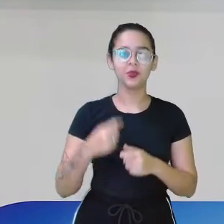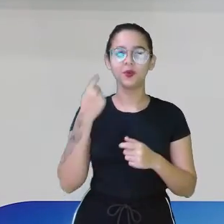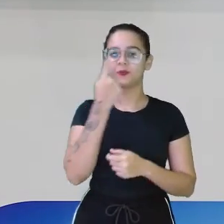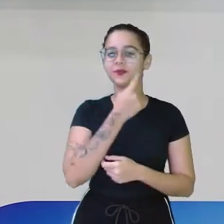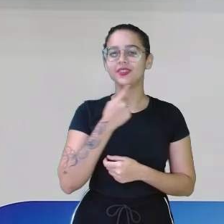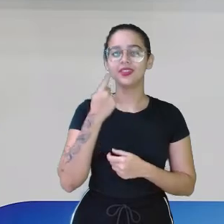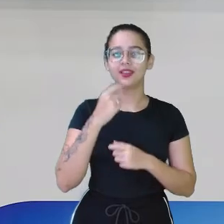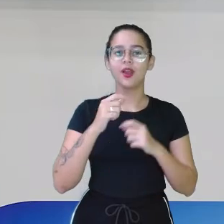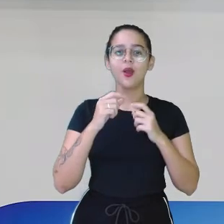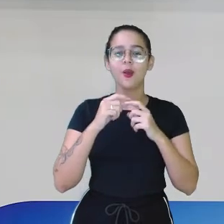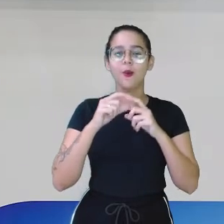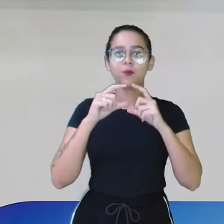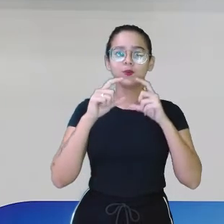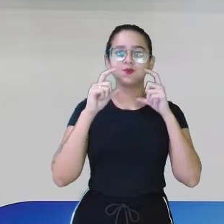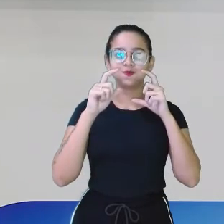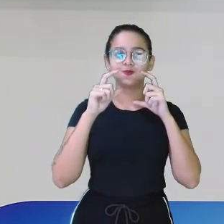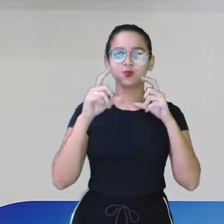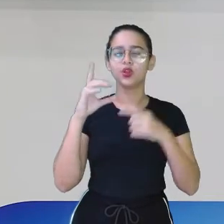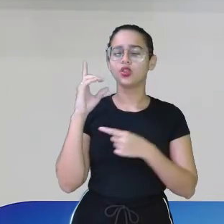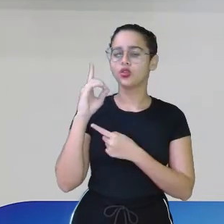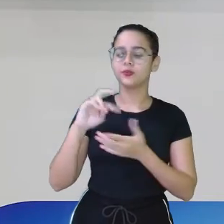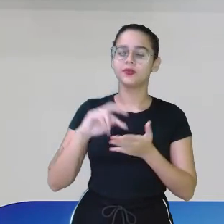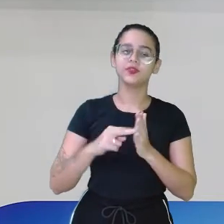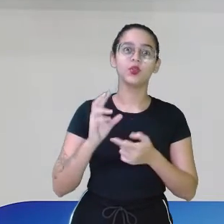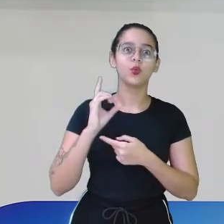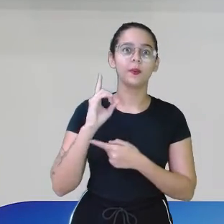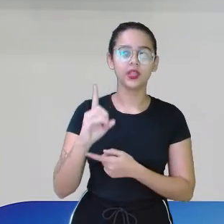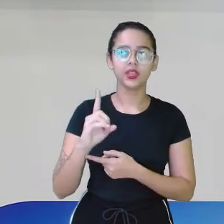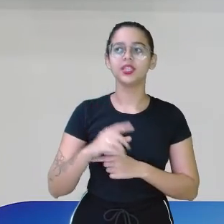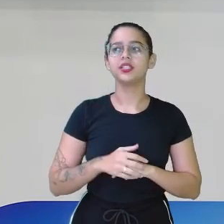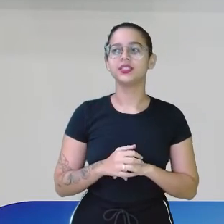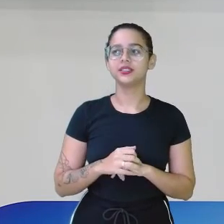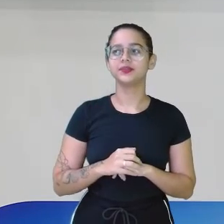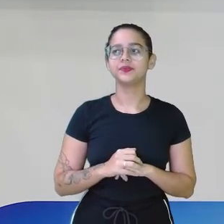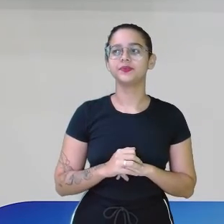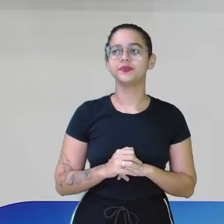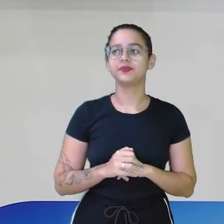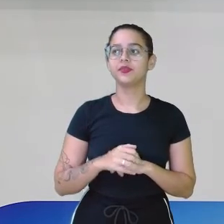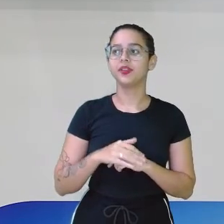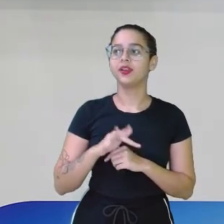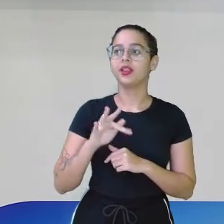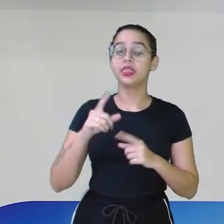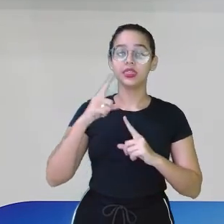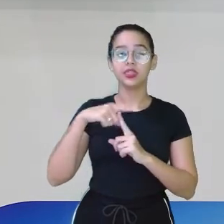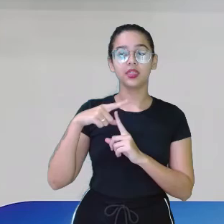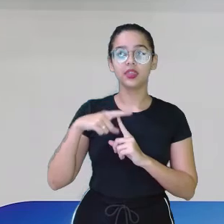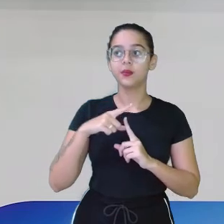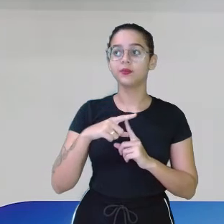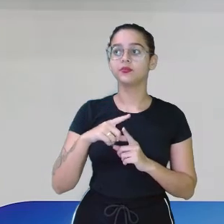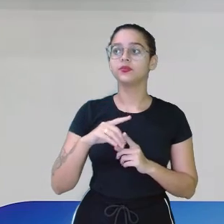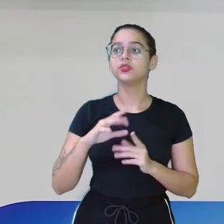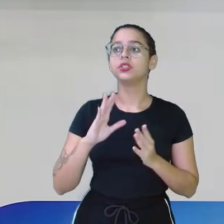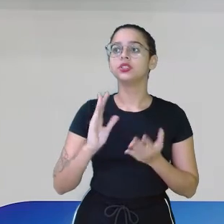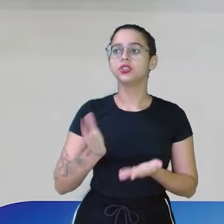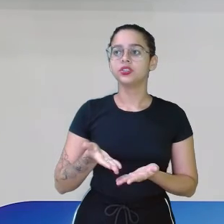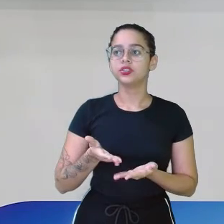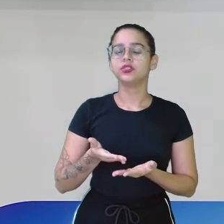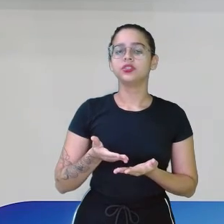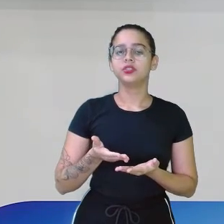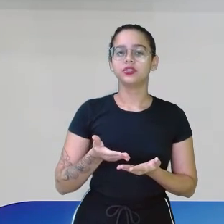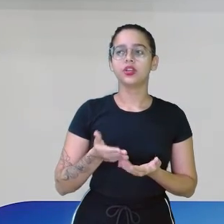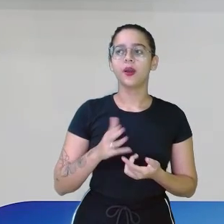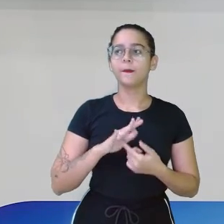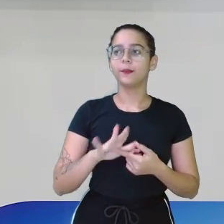lábio grosso, dominante, né? Isso aí. E aí, o fenótipo, a gente já adiantou bastante essa história